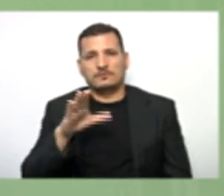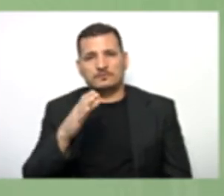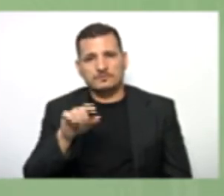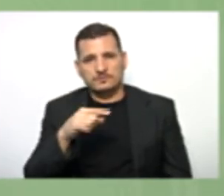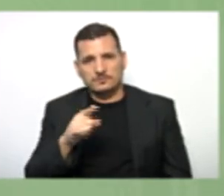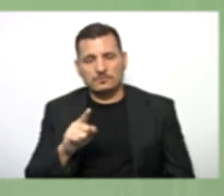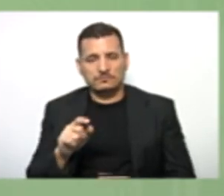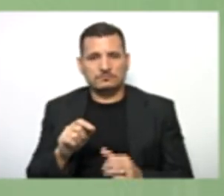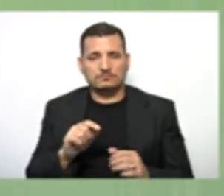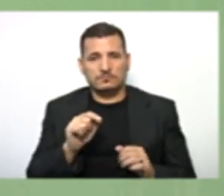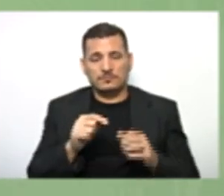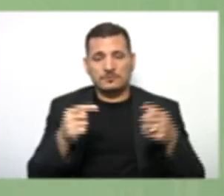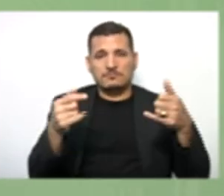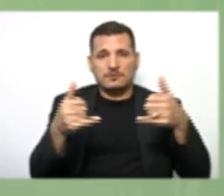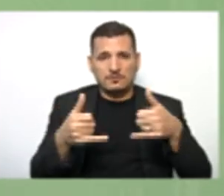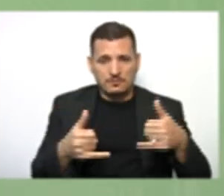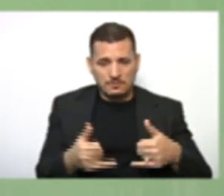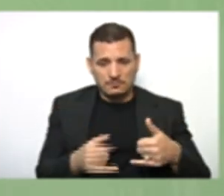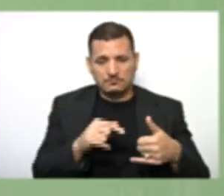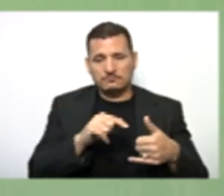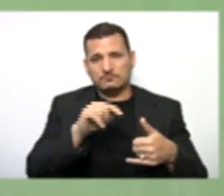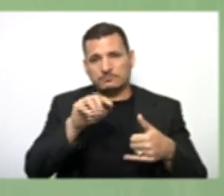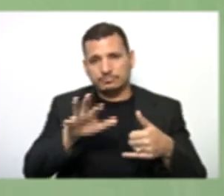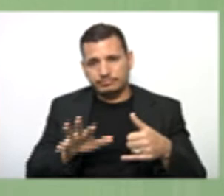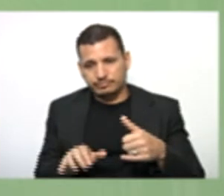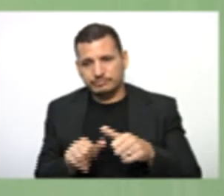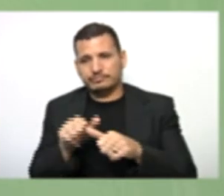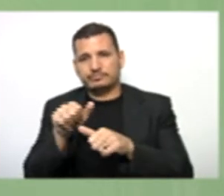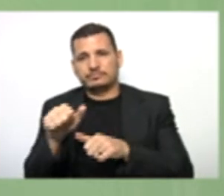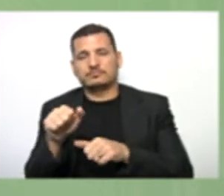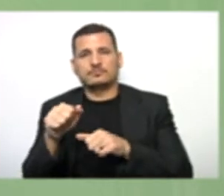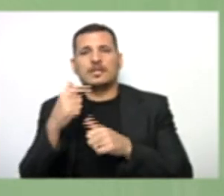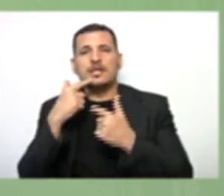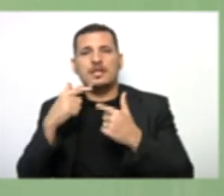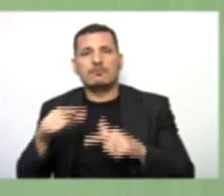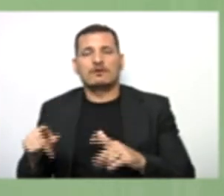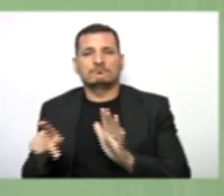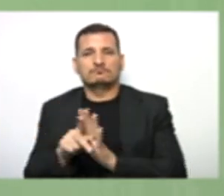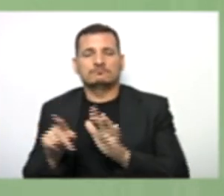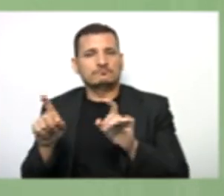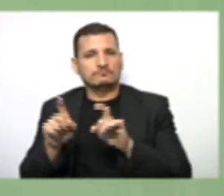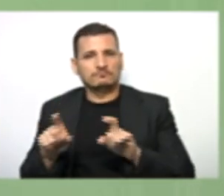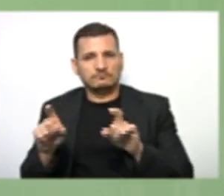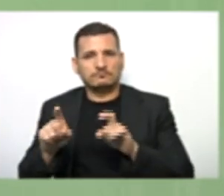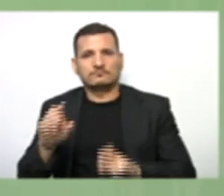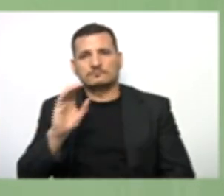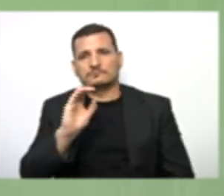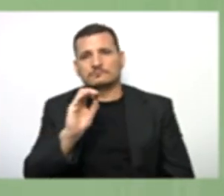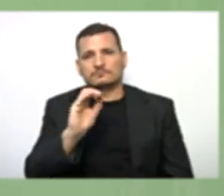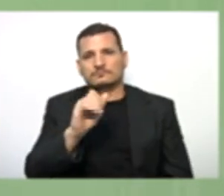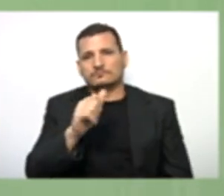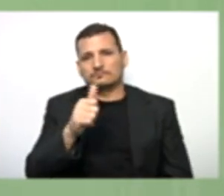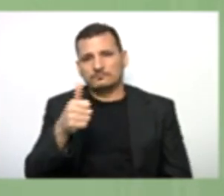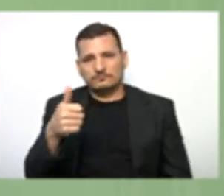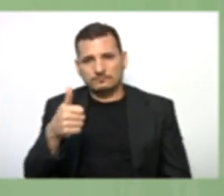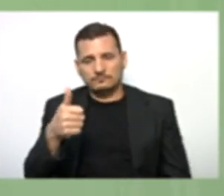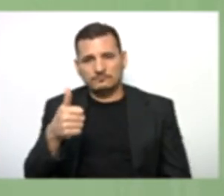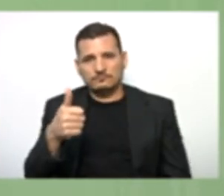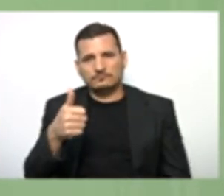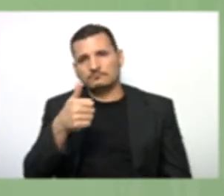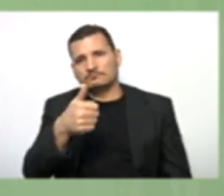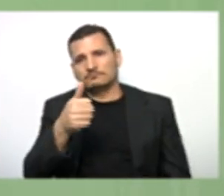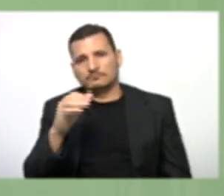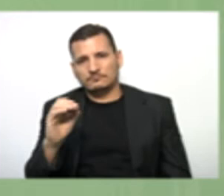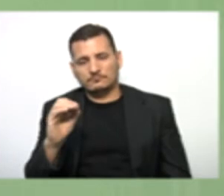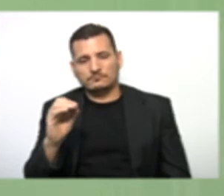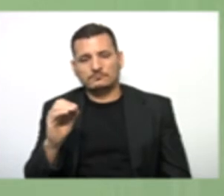o código digitado, né, em linguagem de máquina. Linguagem de máquina, lembrando o nosso famoso 1 e 0, né,